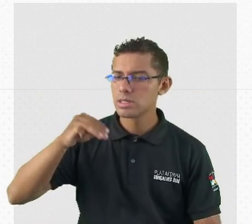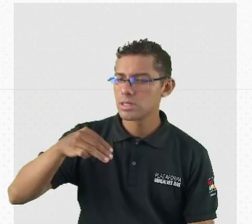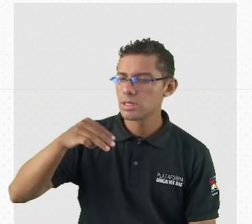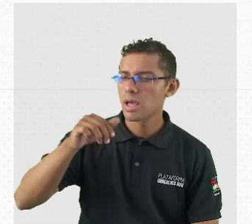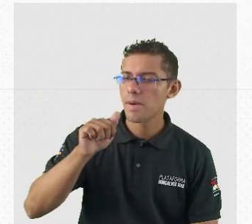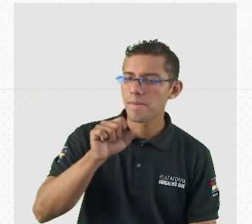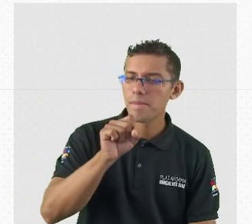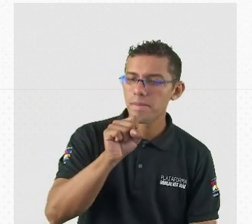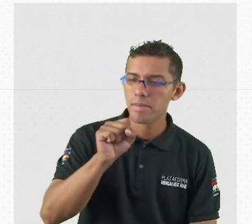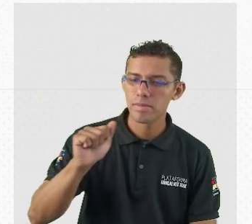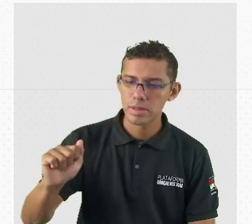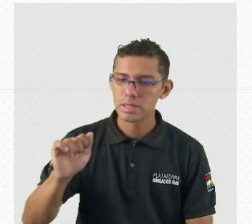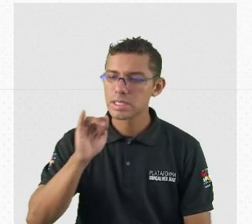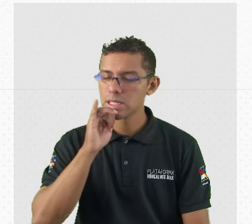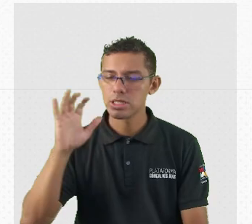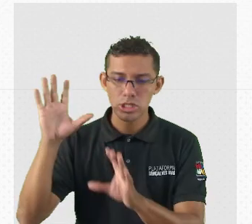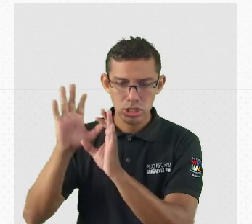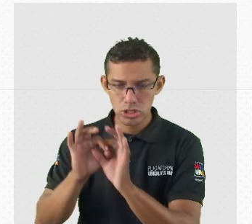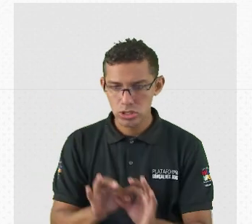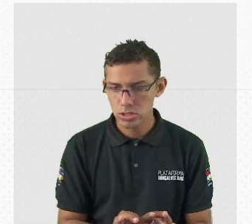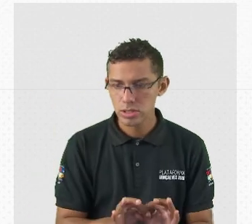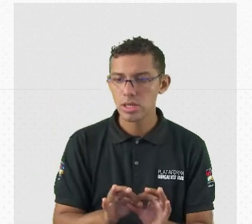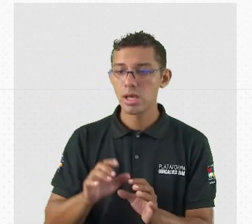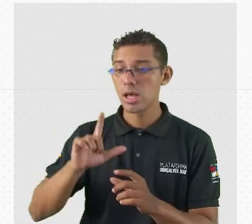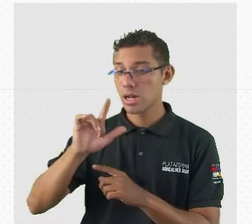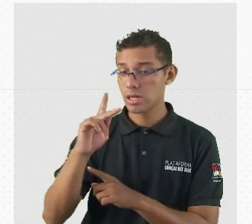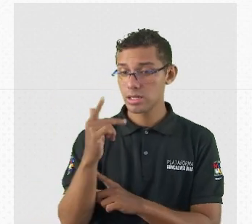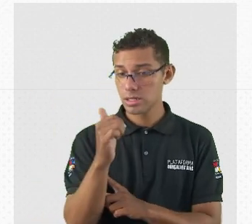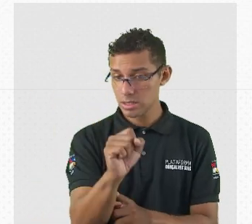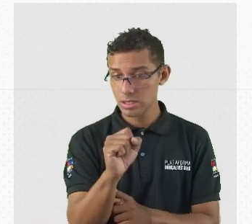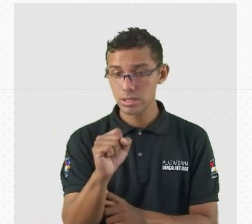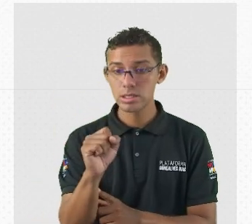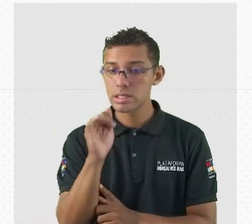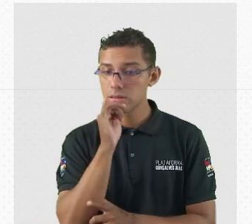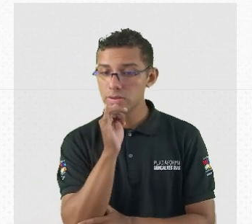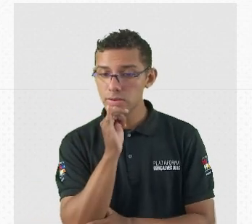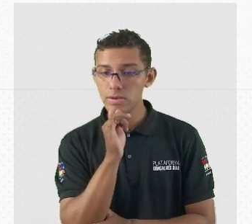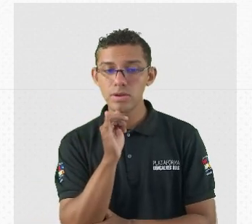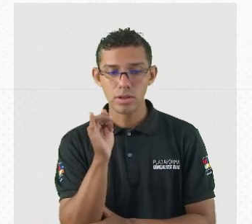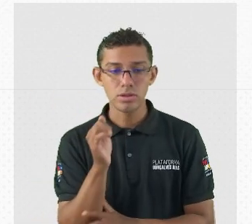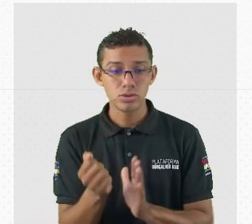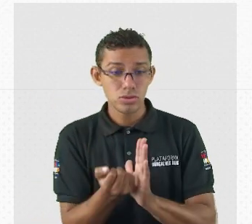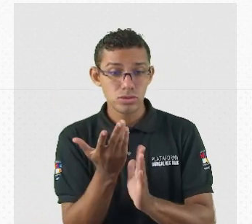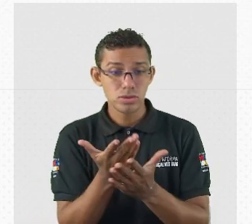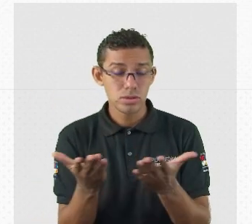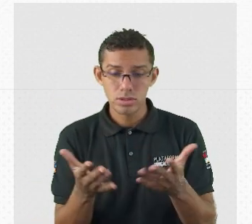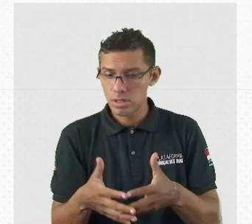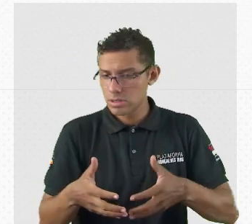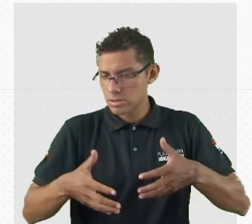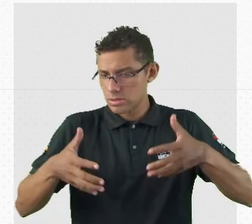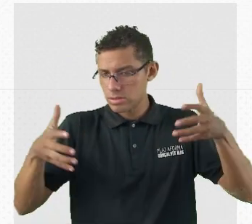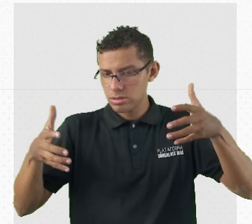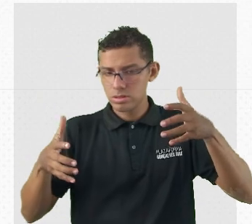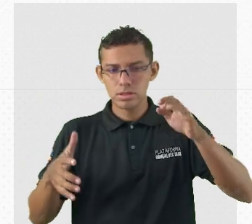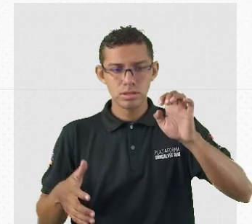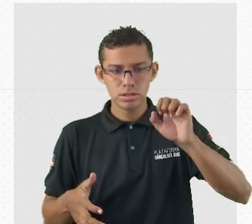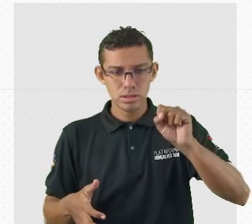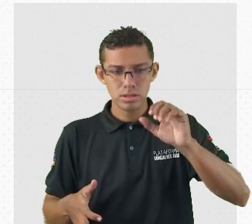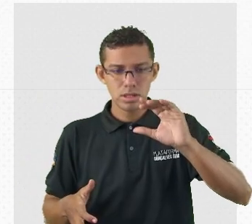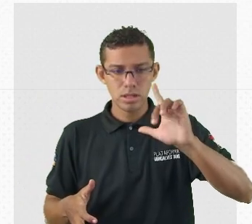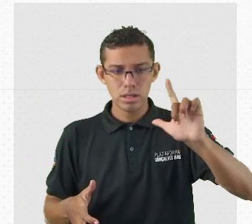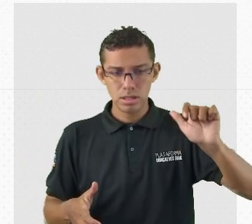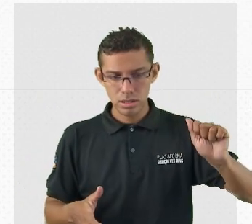Nesse contexto que surge, gente, as chamadas linhas de montagem, né? Então os produtos começam a ser produzidos em larga escala, buscando sempre